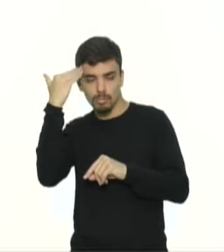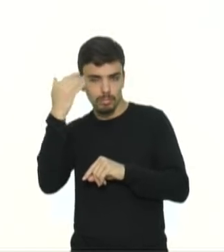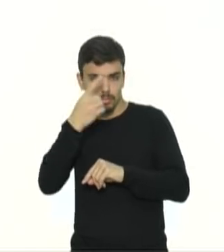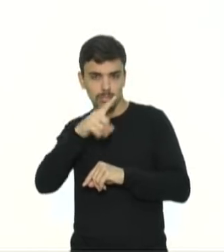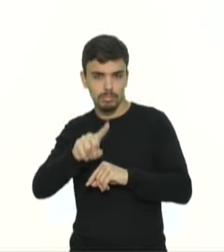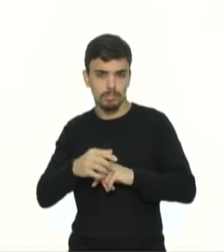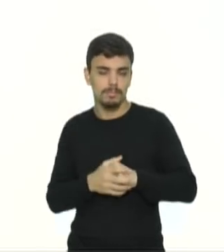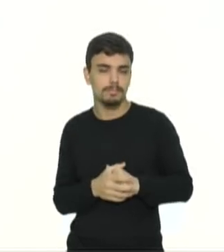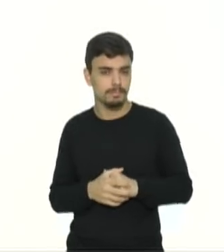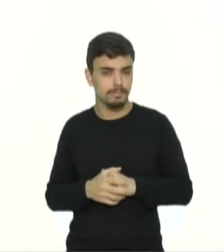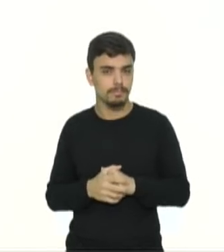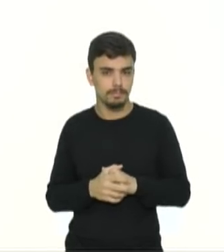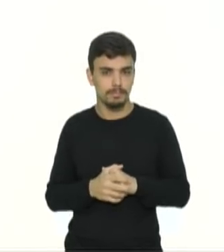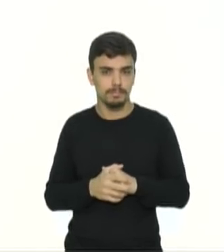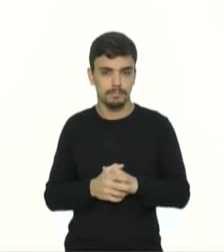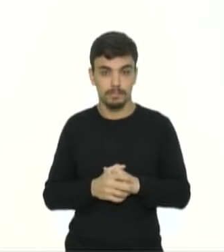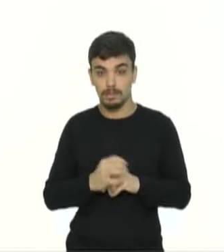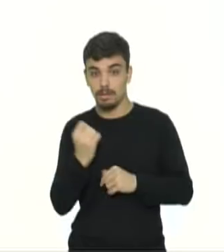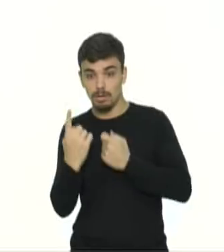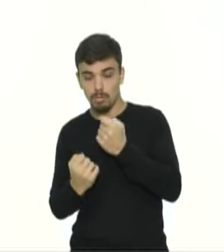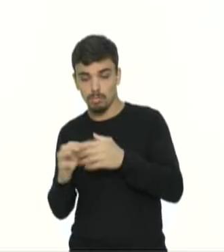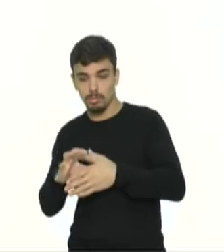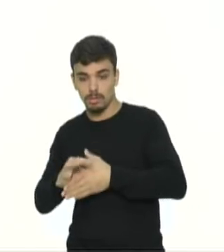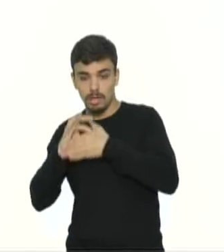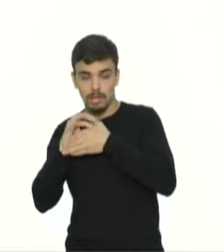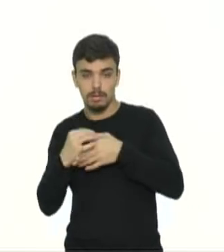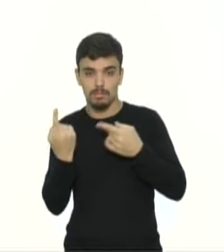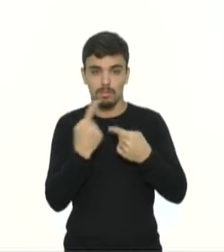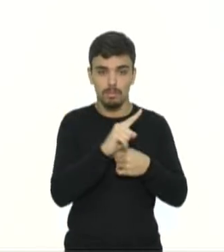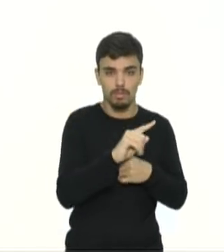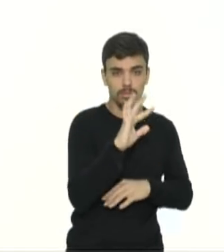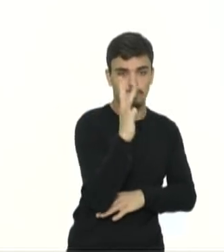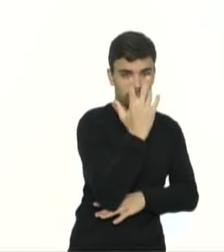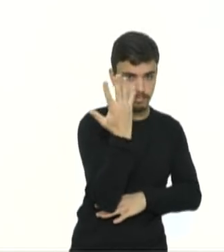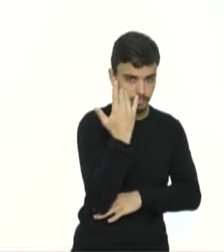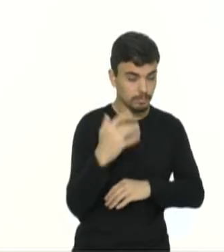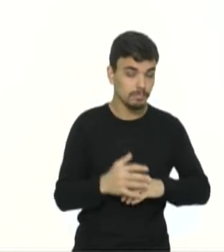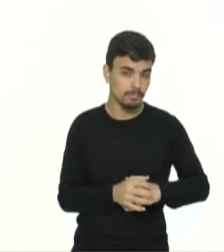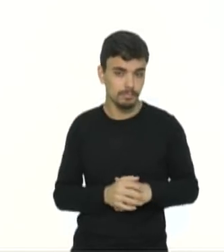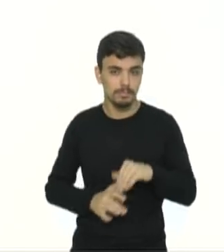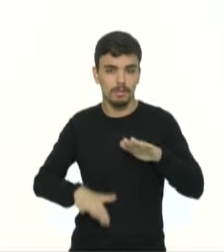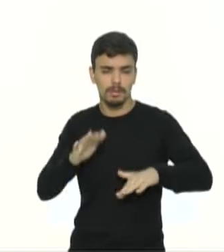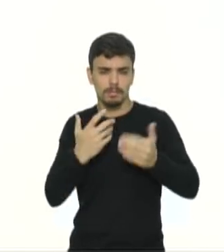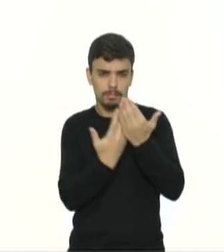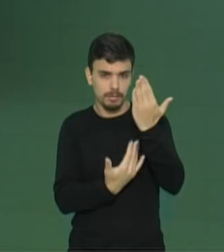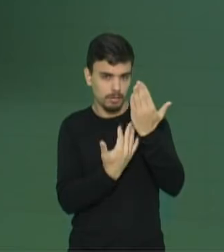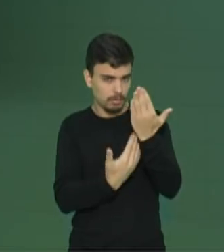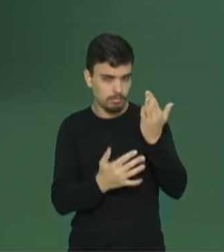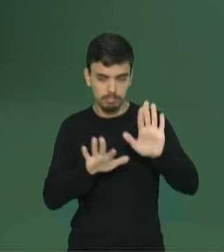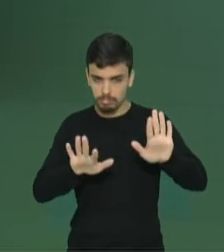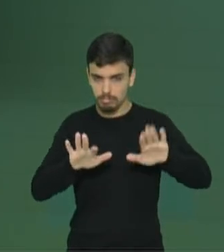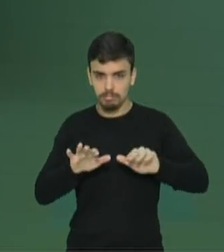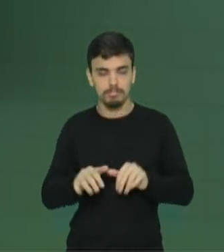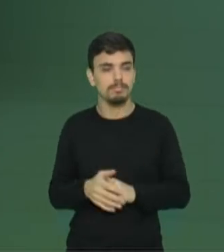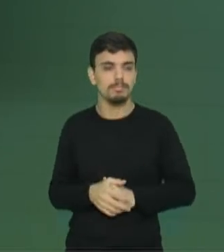vezes herbívoro, outras vezes carnívoro. Hematófago, se alimenta de sangue, conforme a espécie isso muda.